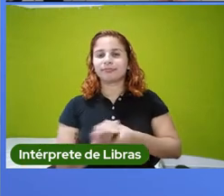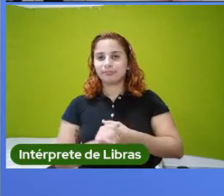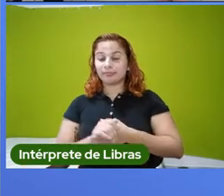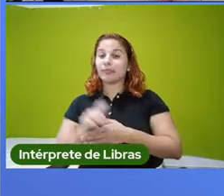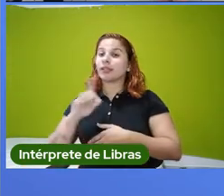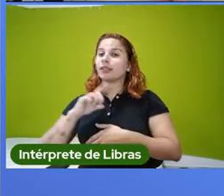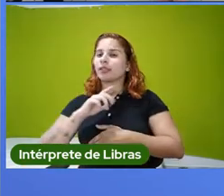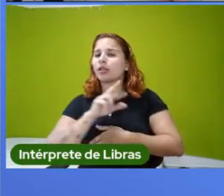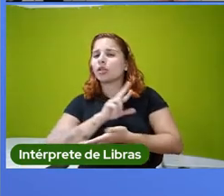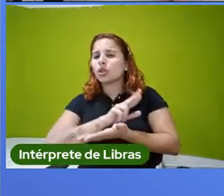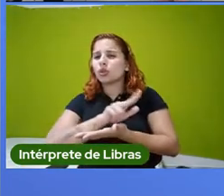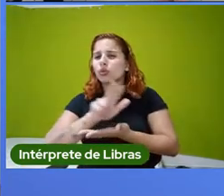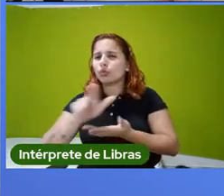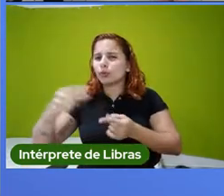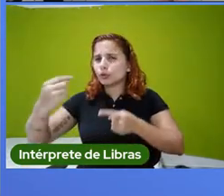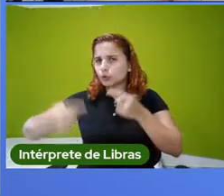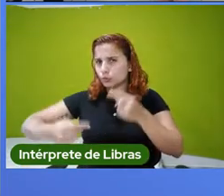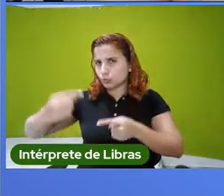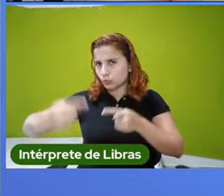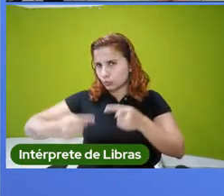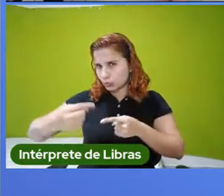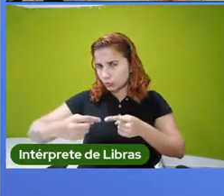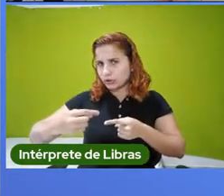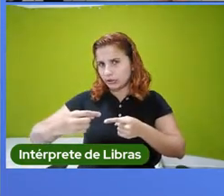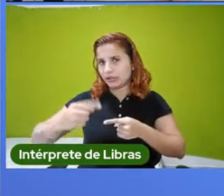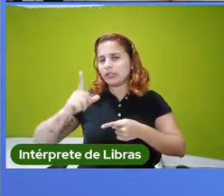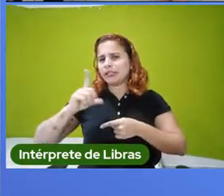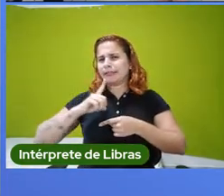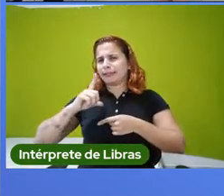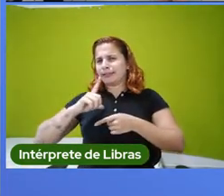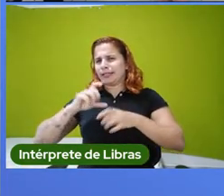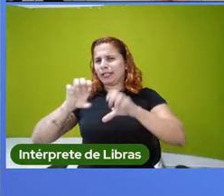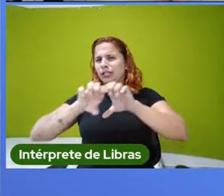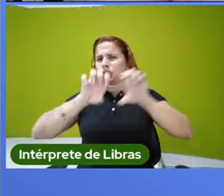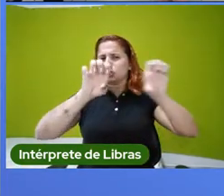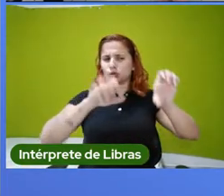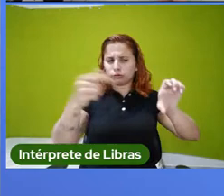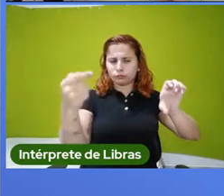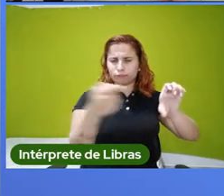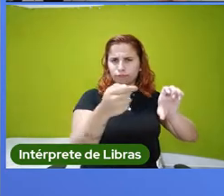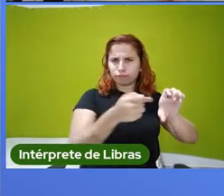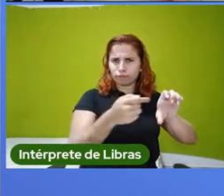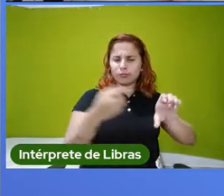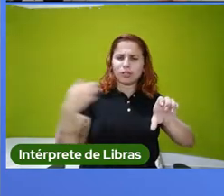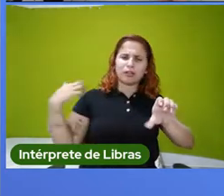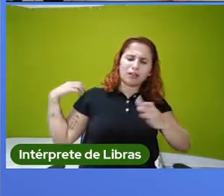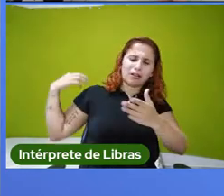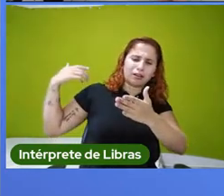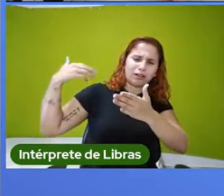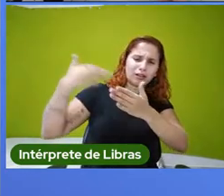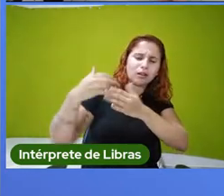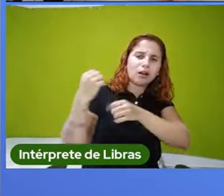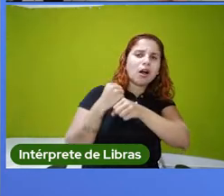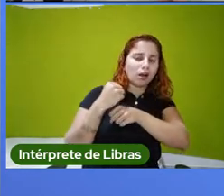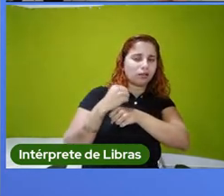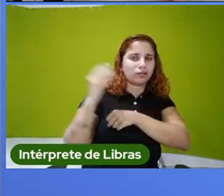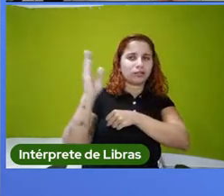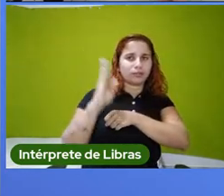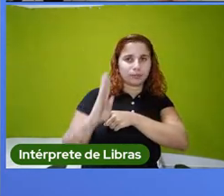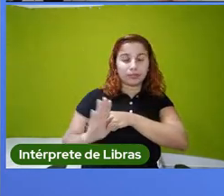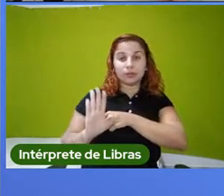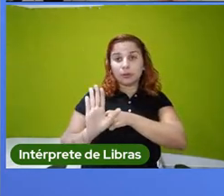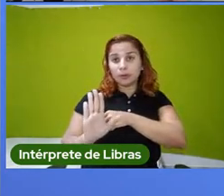políticas aí que foram estruturadas nos últimos 20 anos no Brasil, a gente tem também